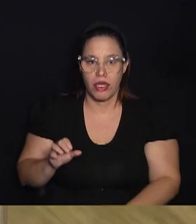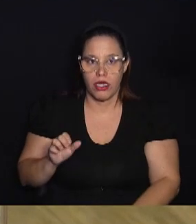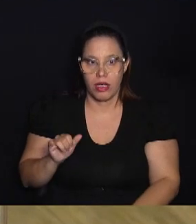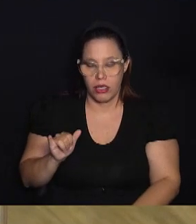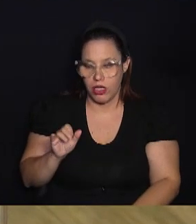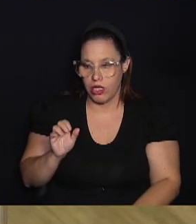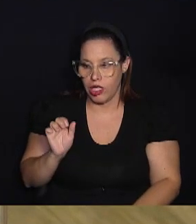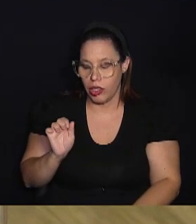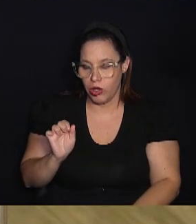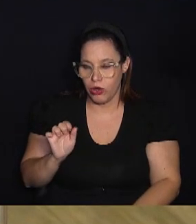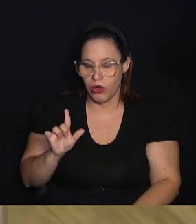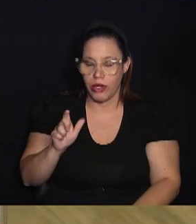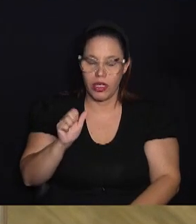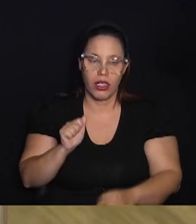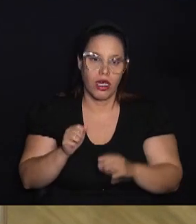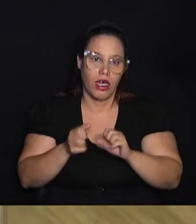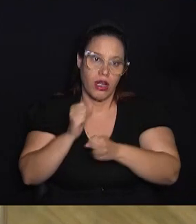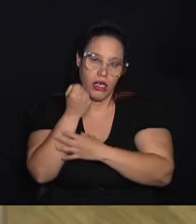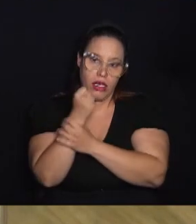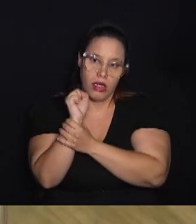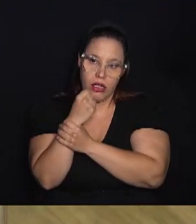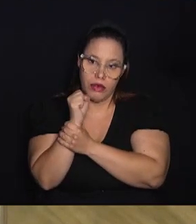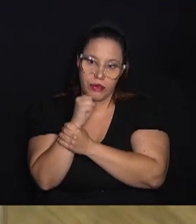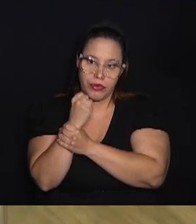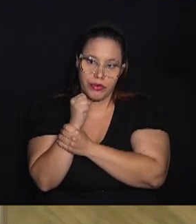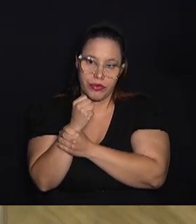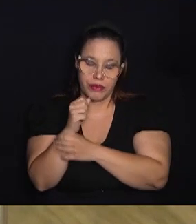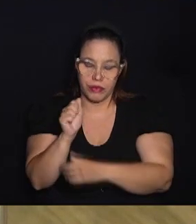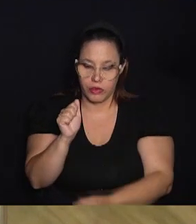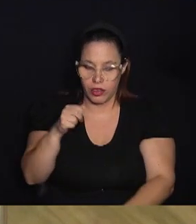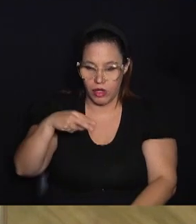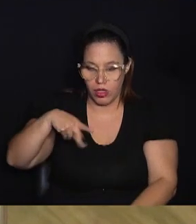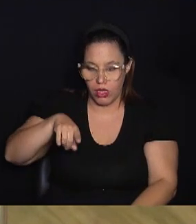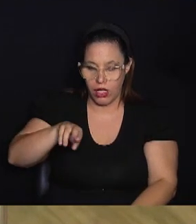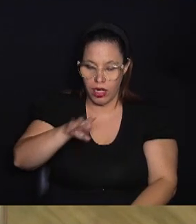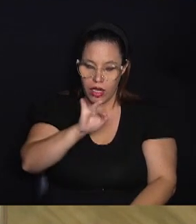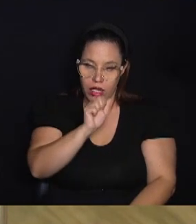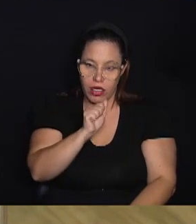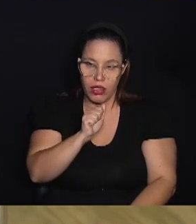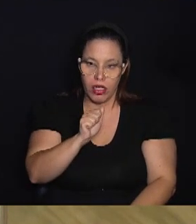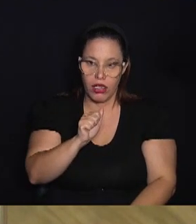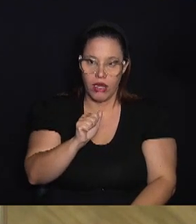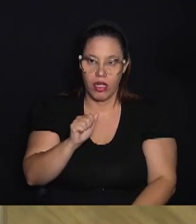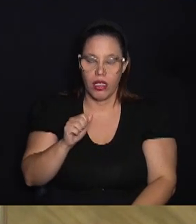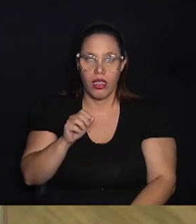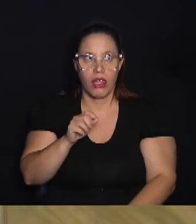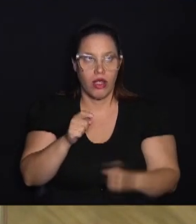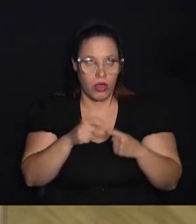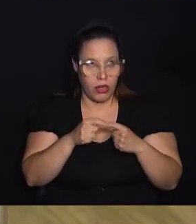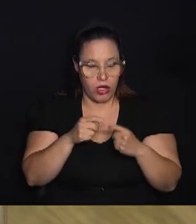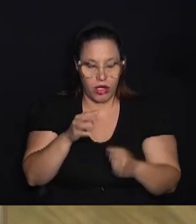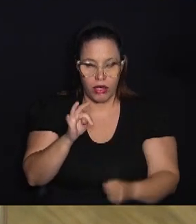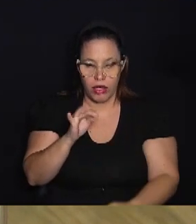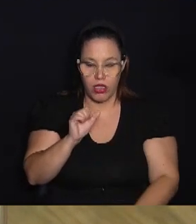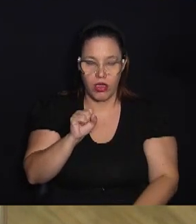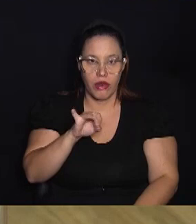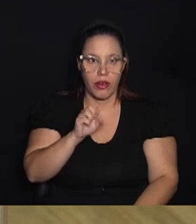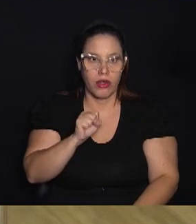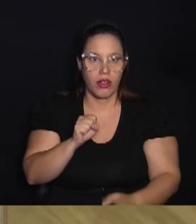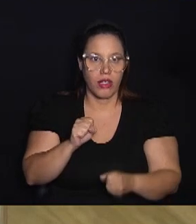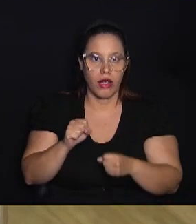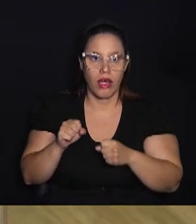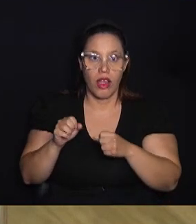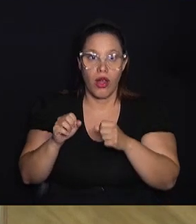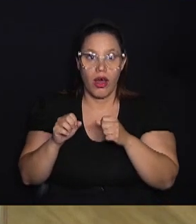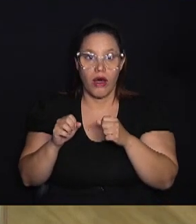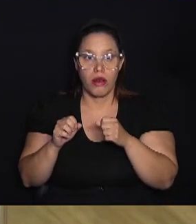fisioterapeuta também Andreia temos a doutora thí e eu queria saber tem algum exercício que a gente pode ensinar de preferência você a gente sentado